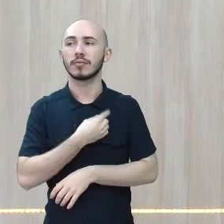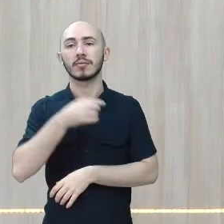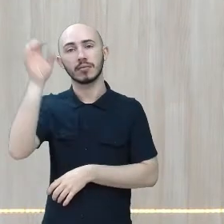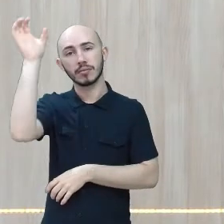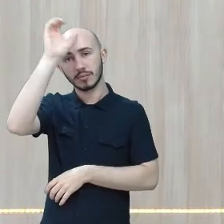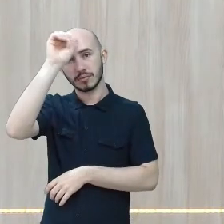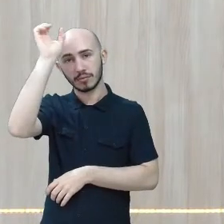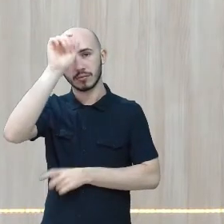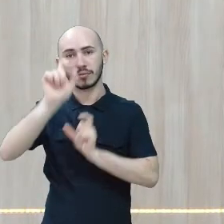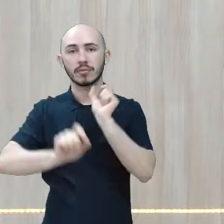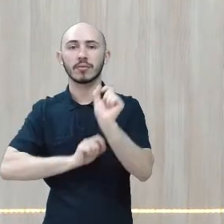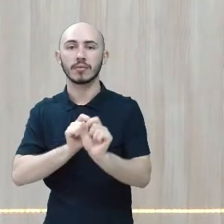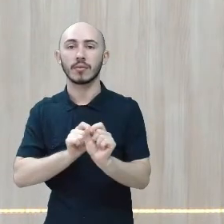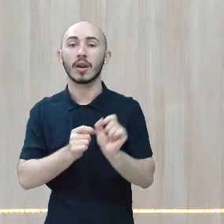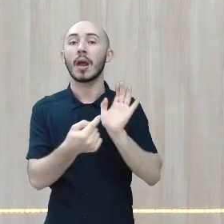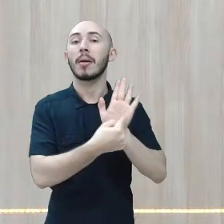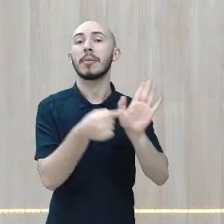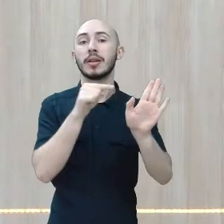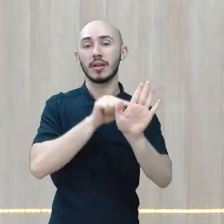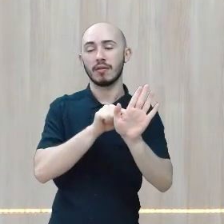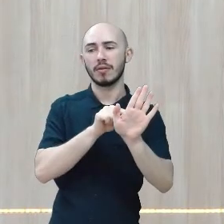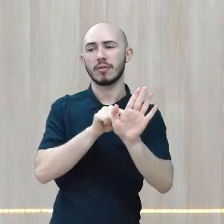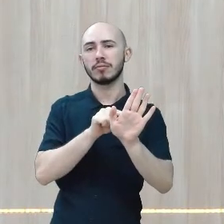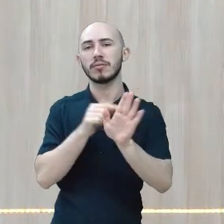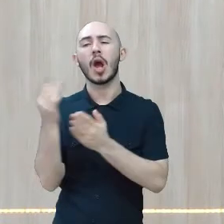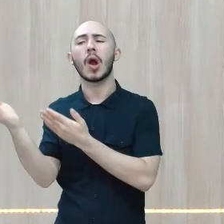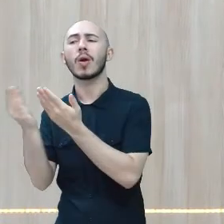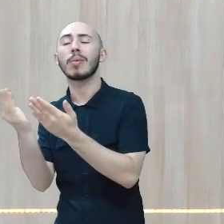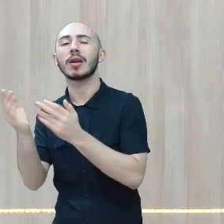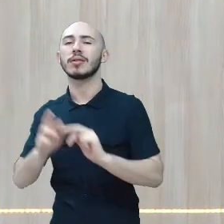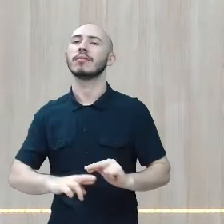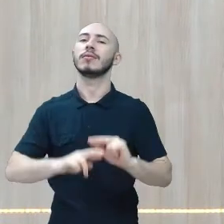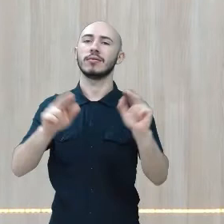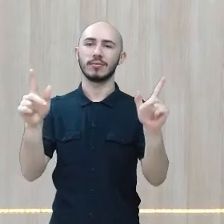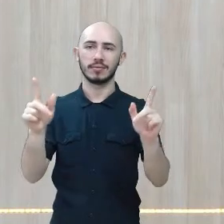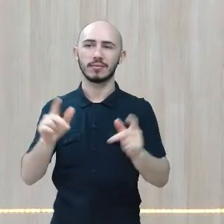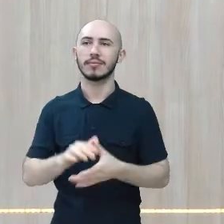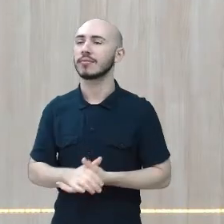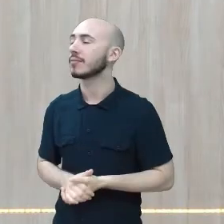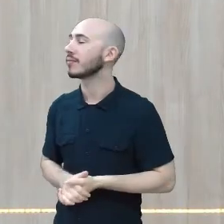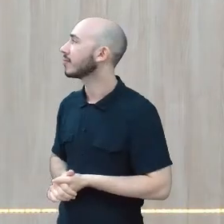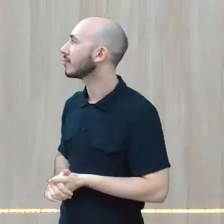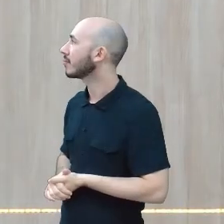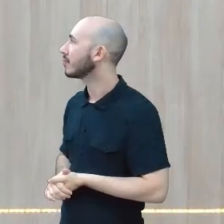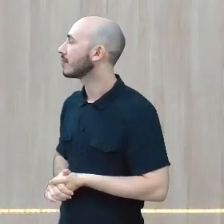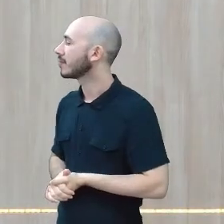a diferença entre metáfora e comparação.